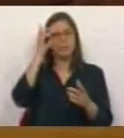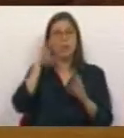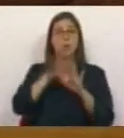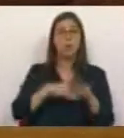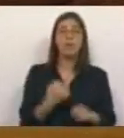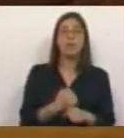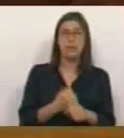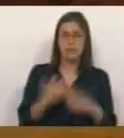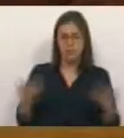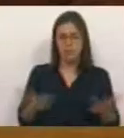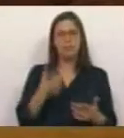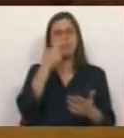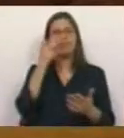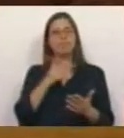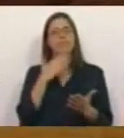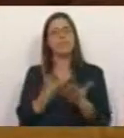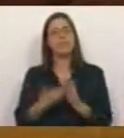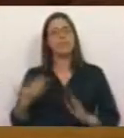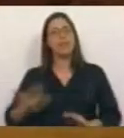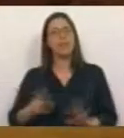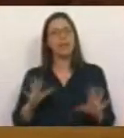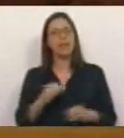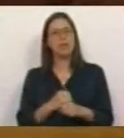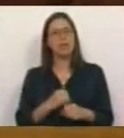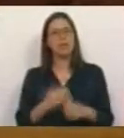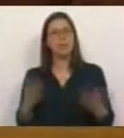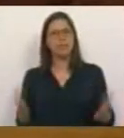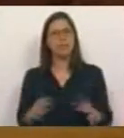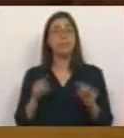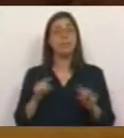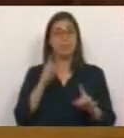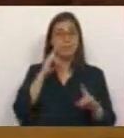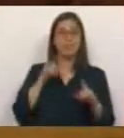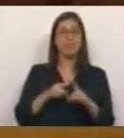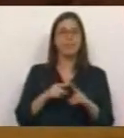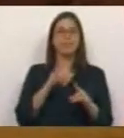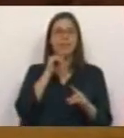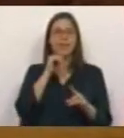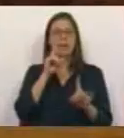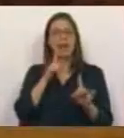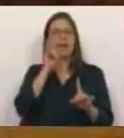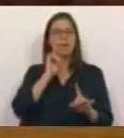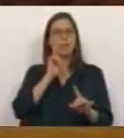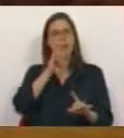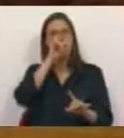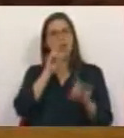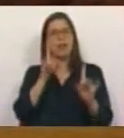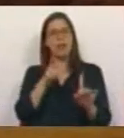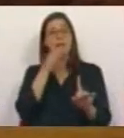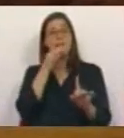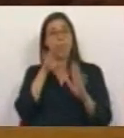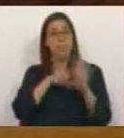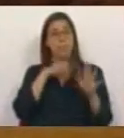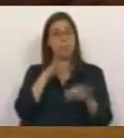de trabalho e para a fragilização dos direitos laborais. E a este propósito é sempre oportuno lembrar que quando falamos